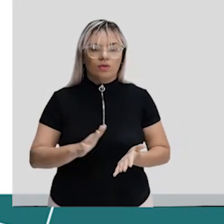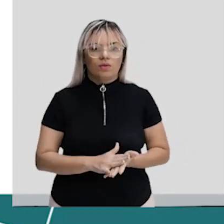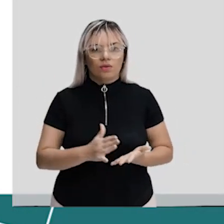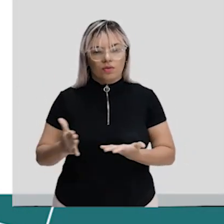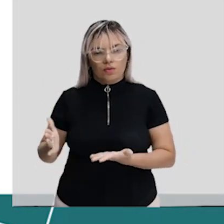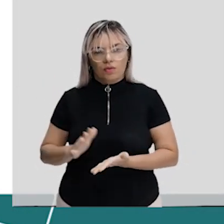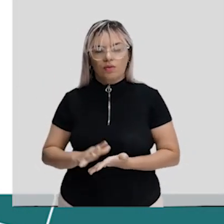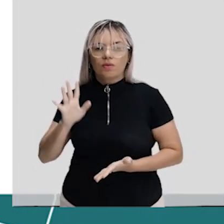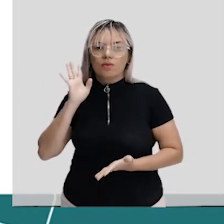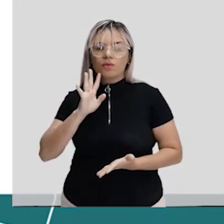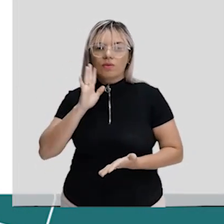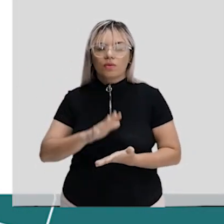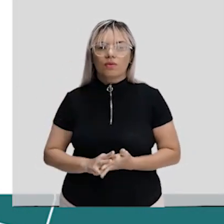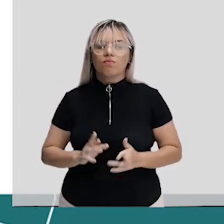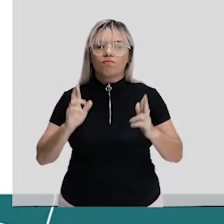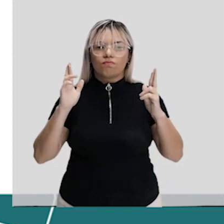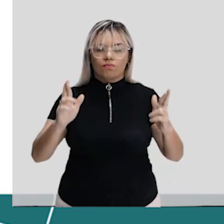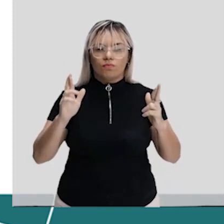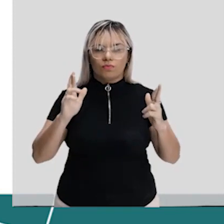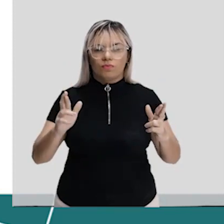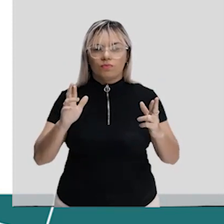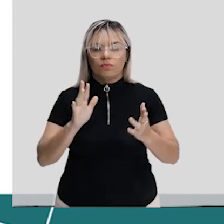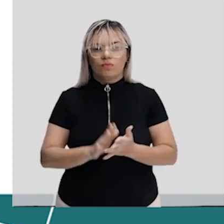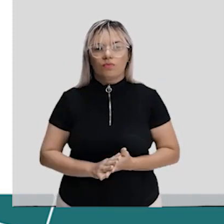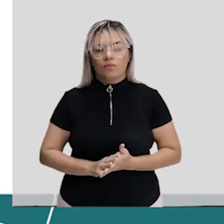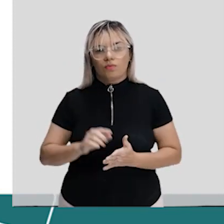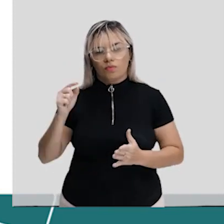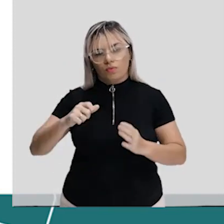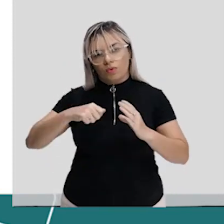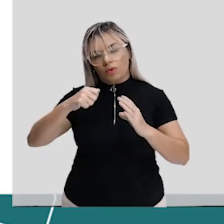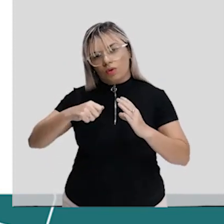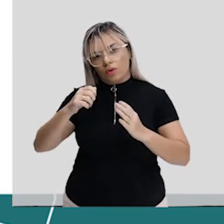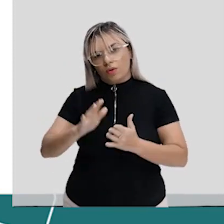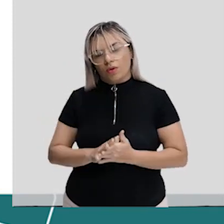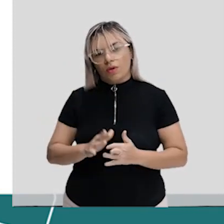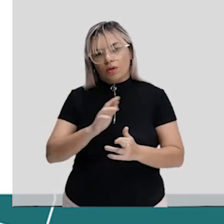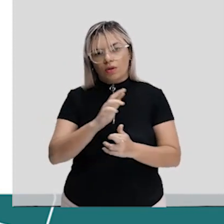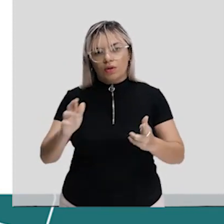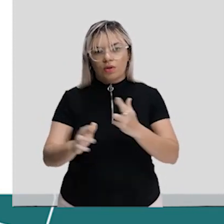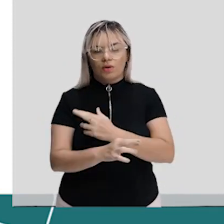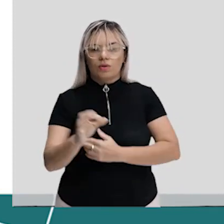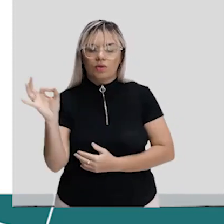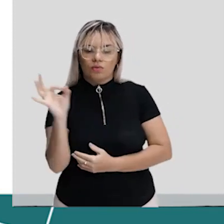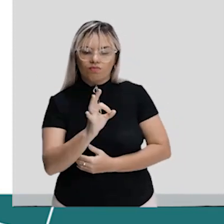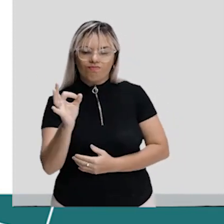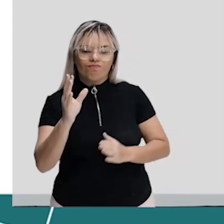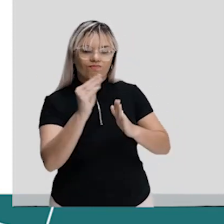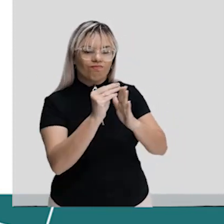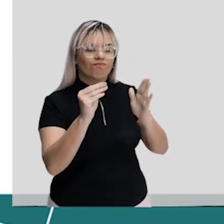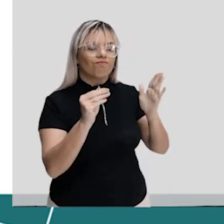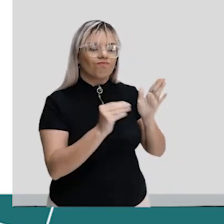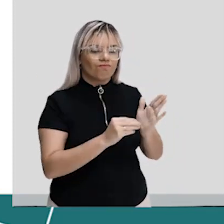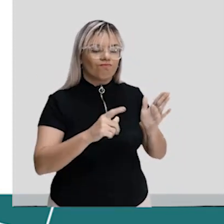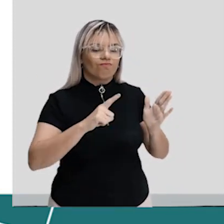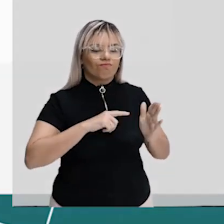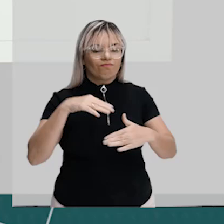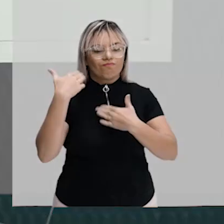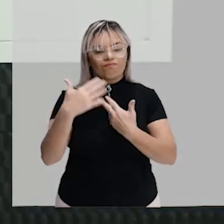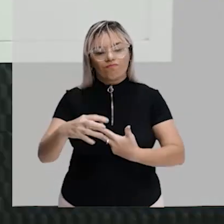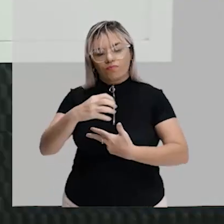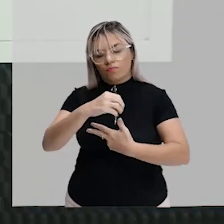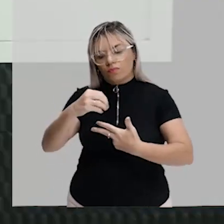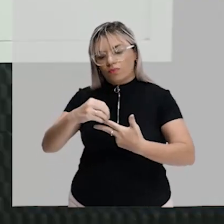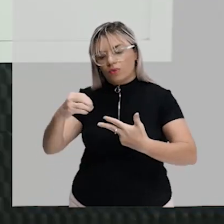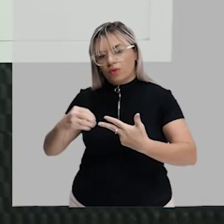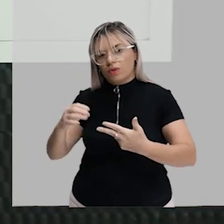galerinha? Espero ter mais um vídeo envolvendo porcentagem, que é um assunto que cai bastante no Enem,